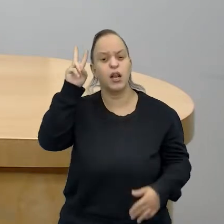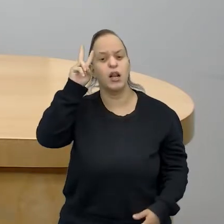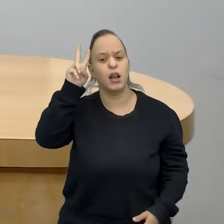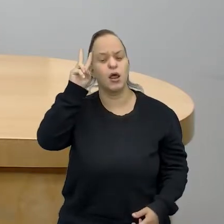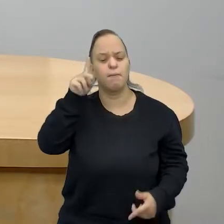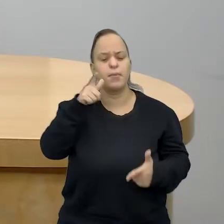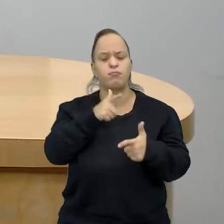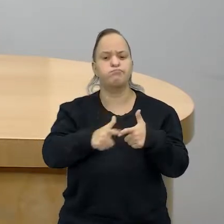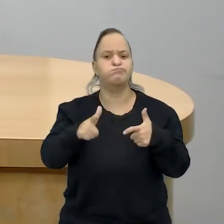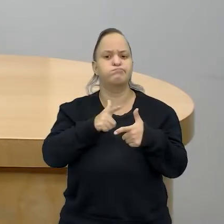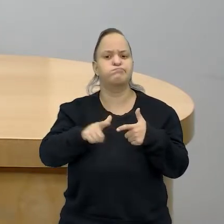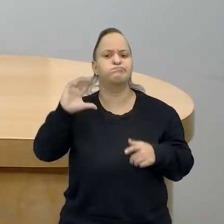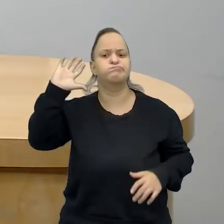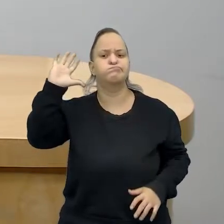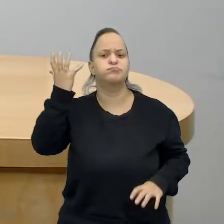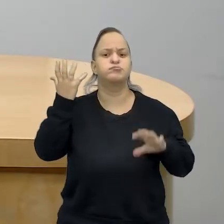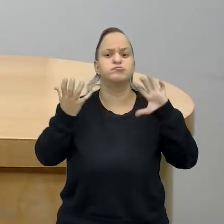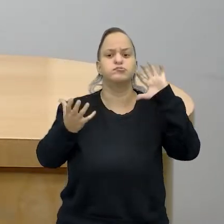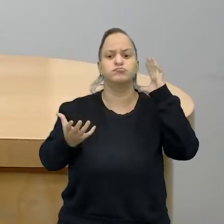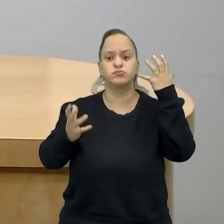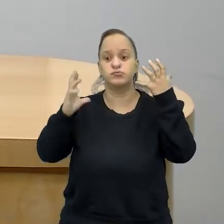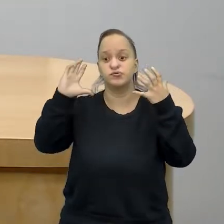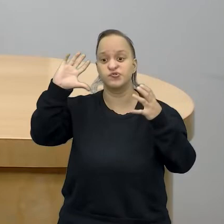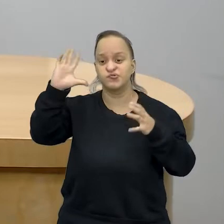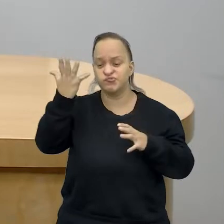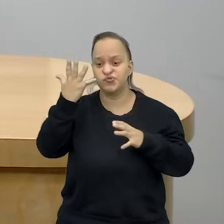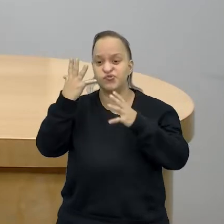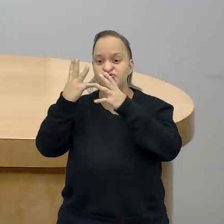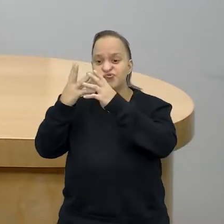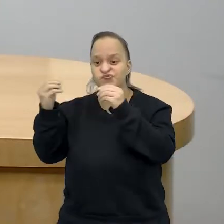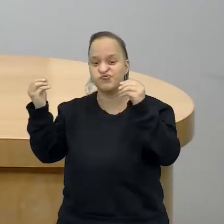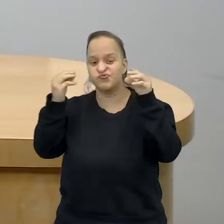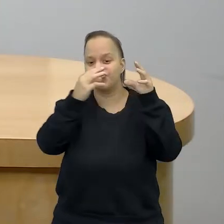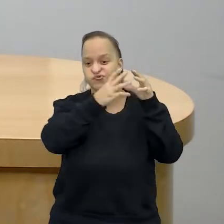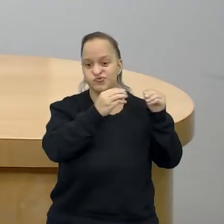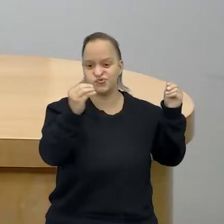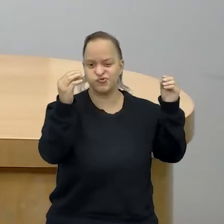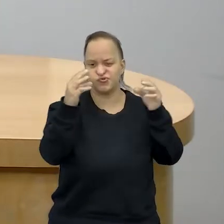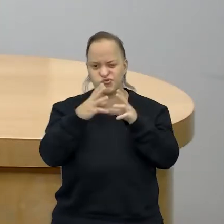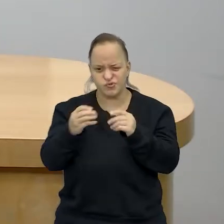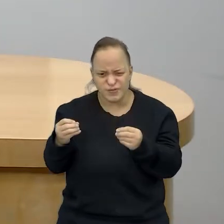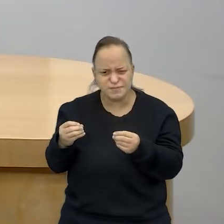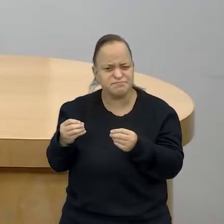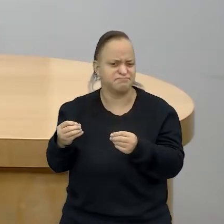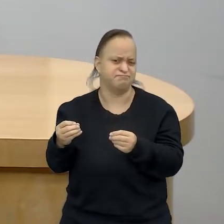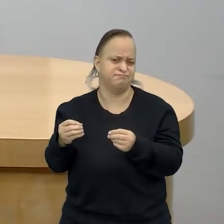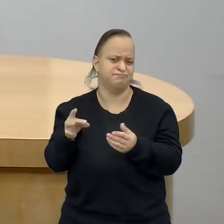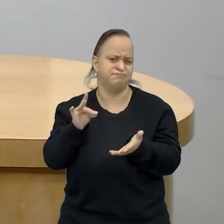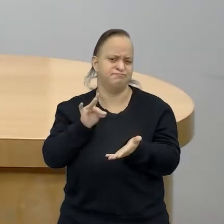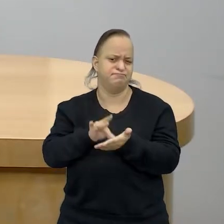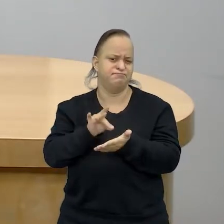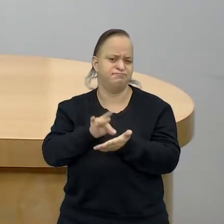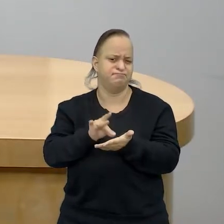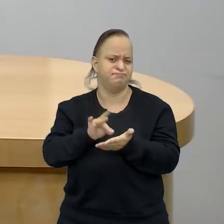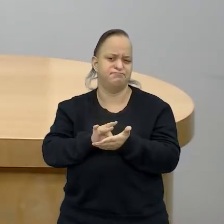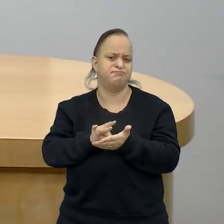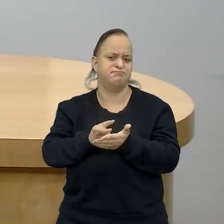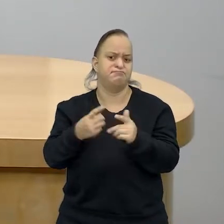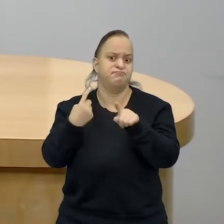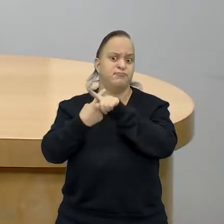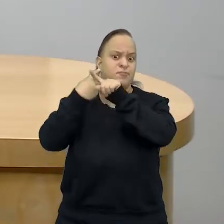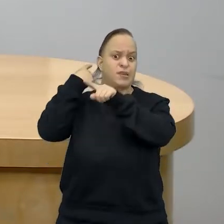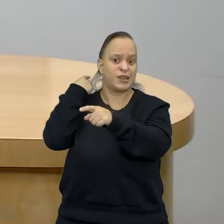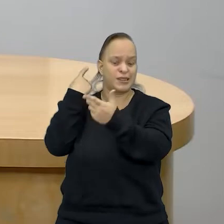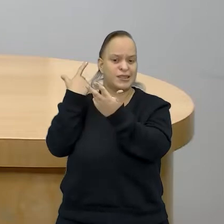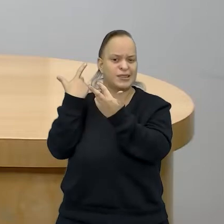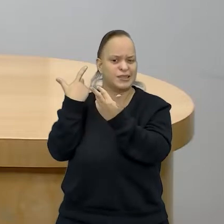que, será que foi totalmente solucionado? Será que eles realmente conseguiram voltar o meio ambiente a ser como era